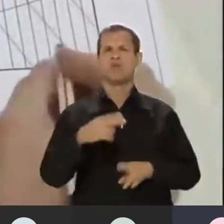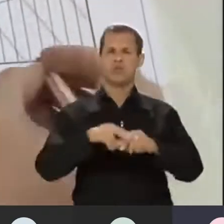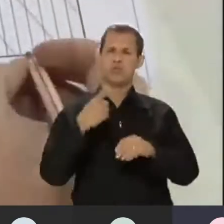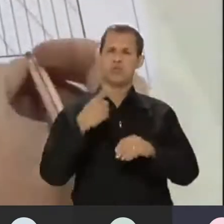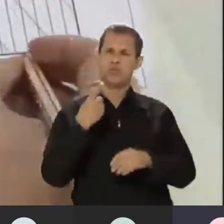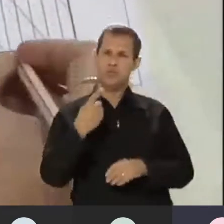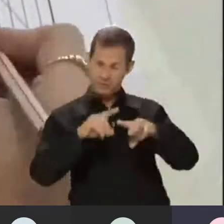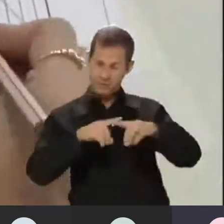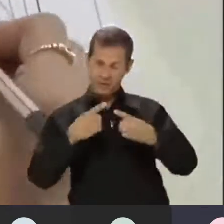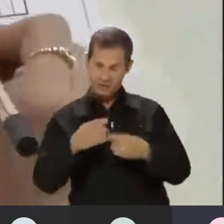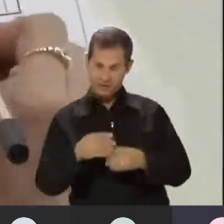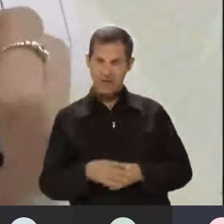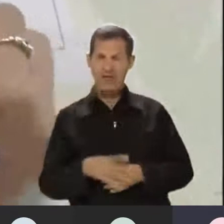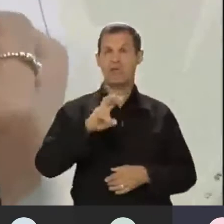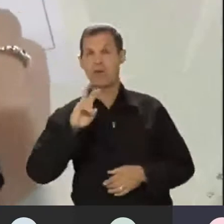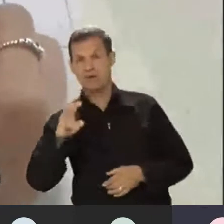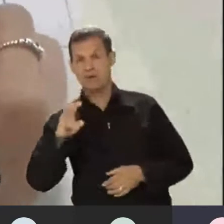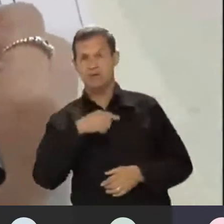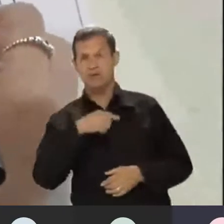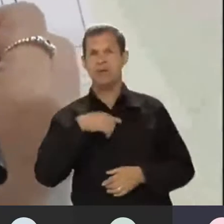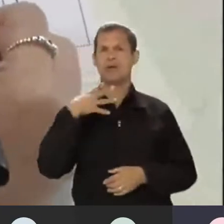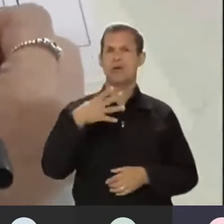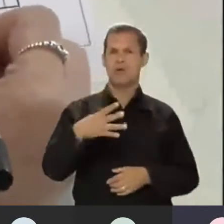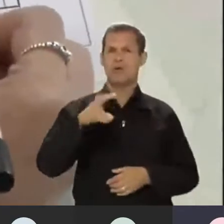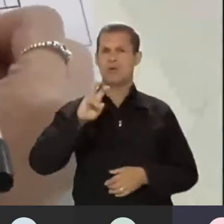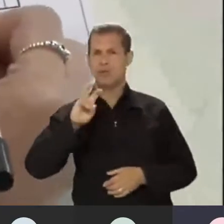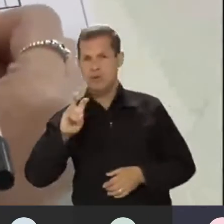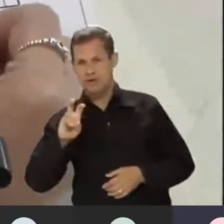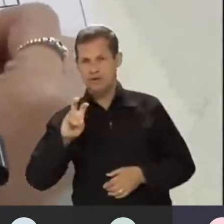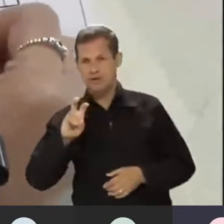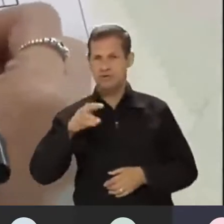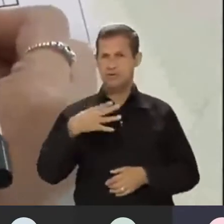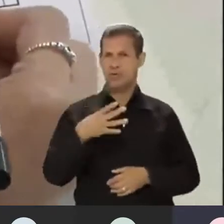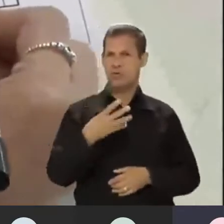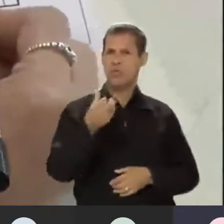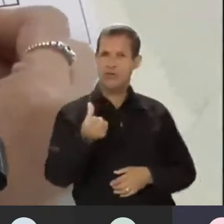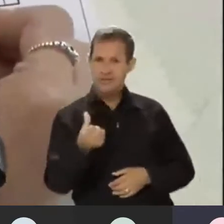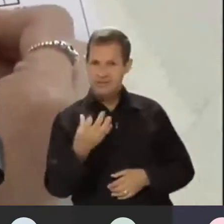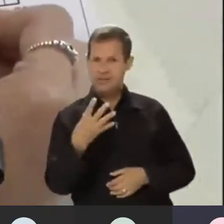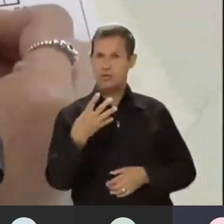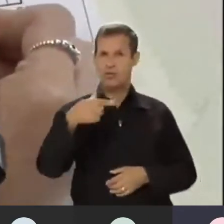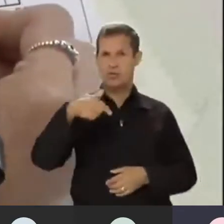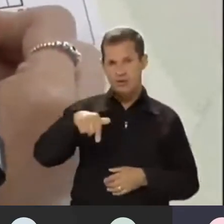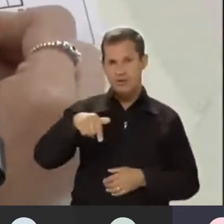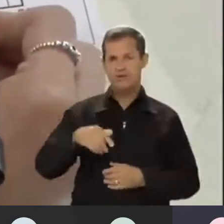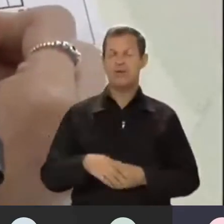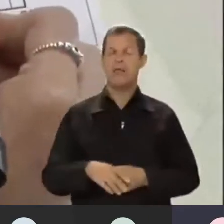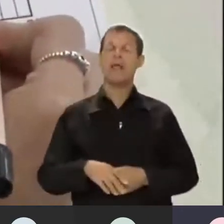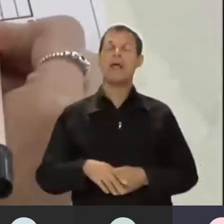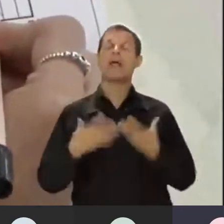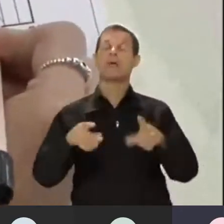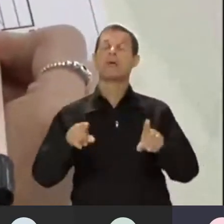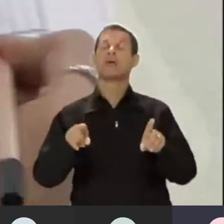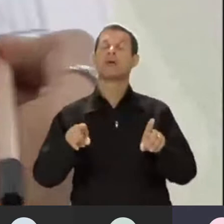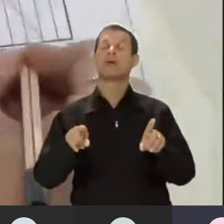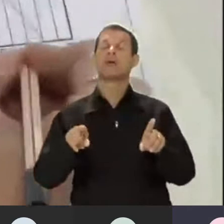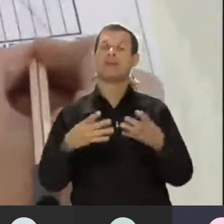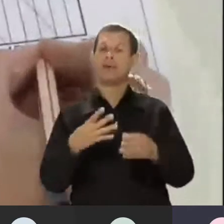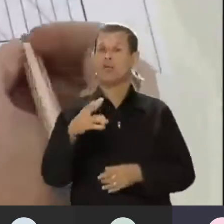em 1, certo? Então, se aqui é 45, eu vou ter 45, 46, 47. Mas eu